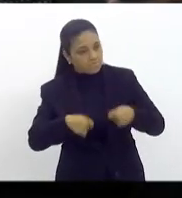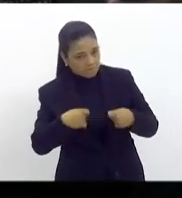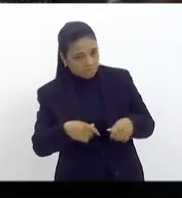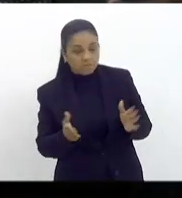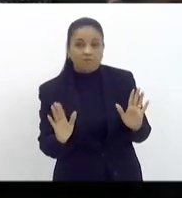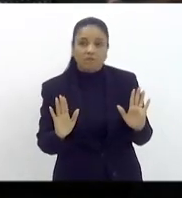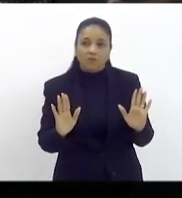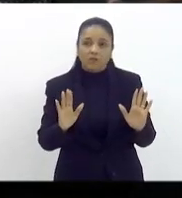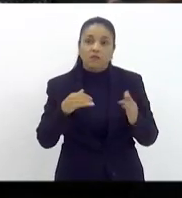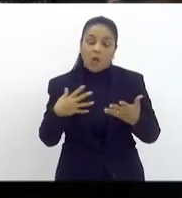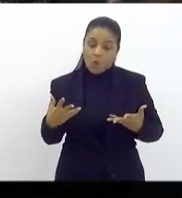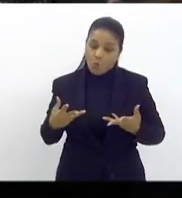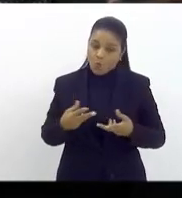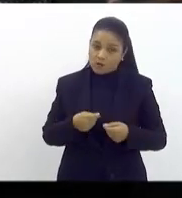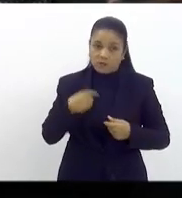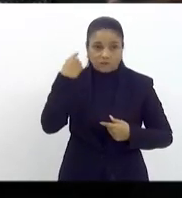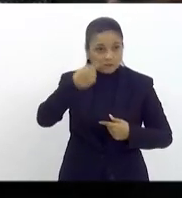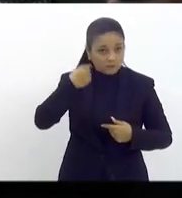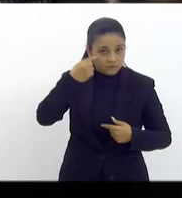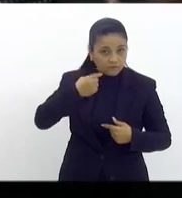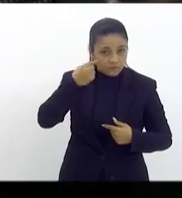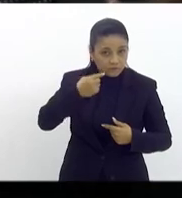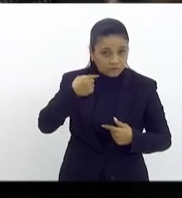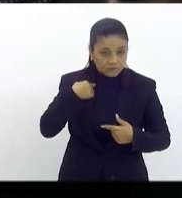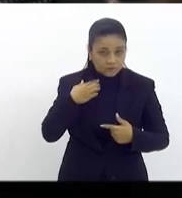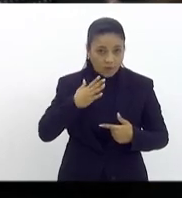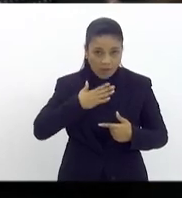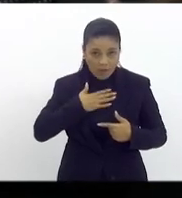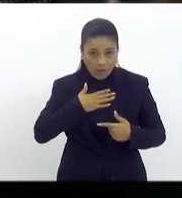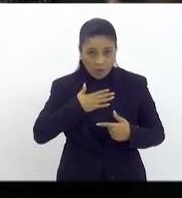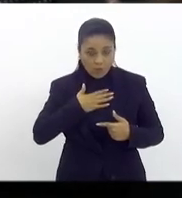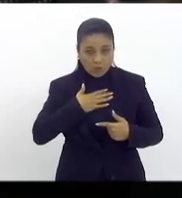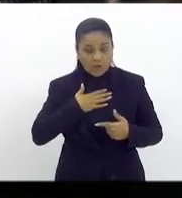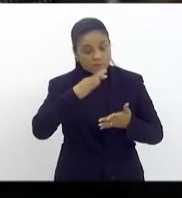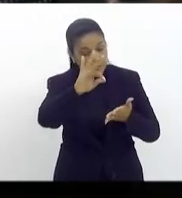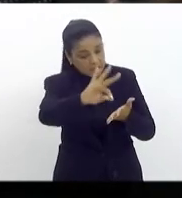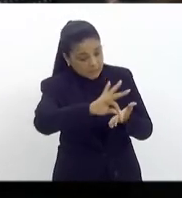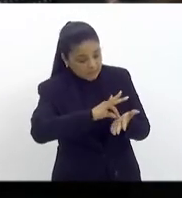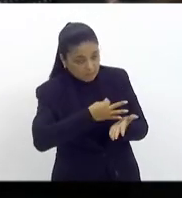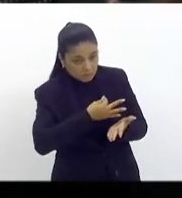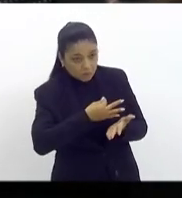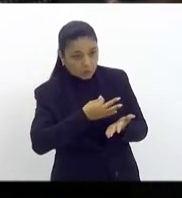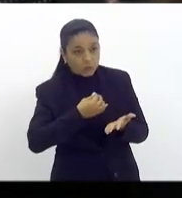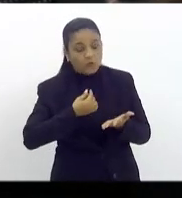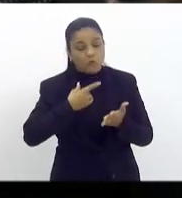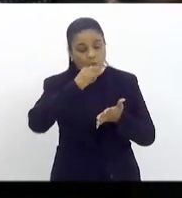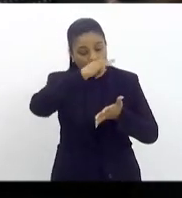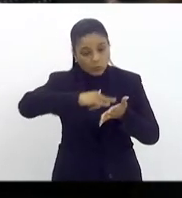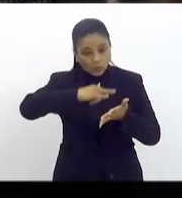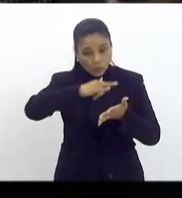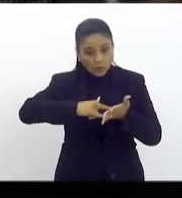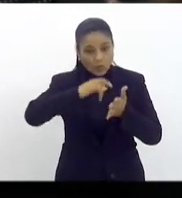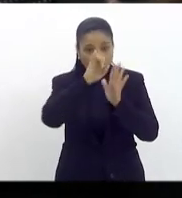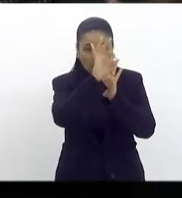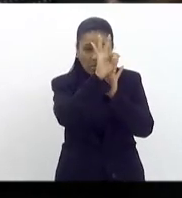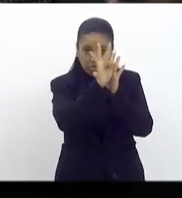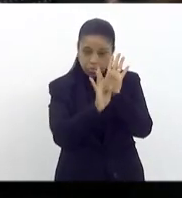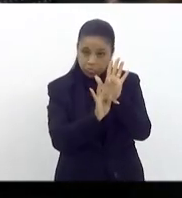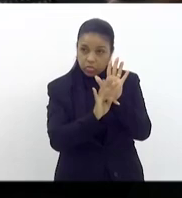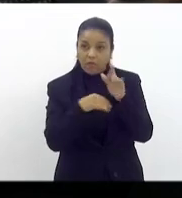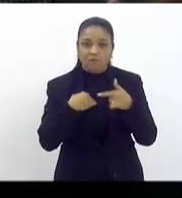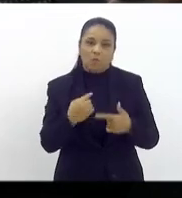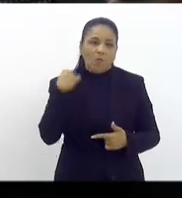No entanto, na qualidade de advogado, me parece que a minha assinatura num termo como depoente e não como